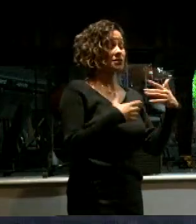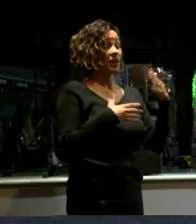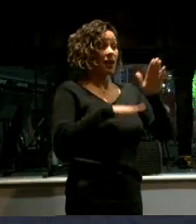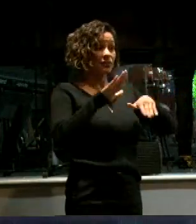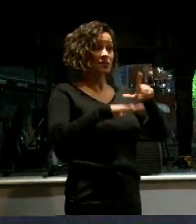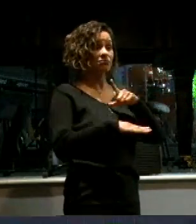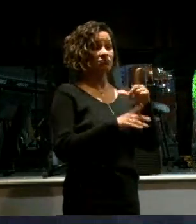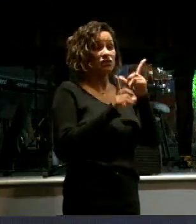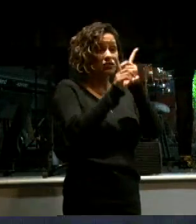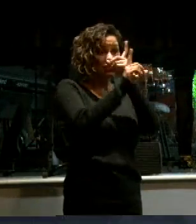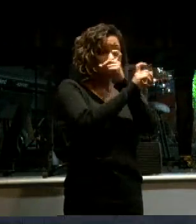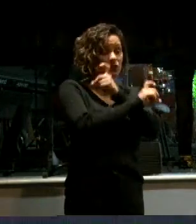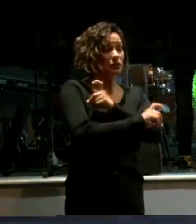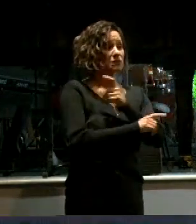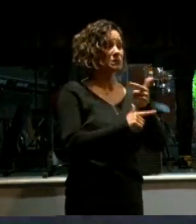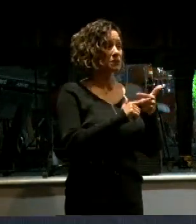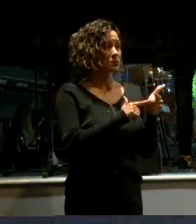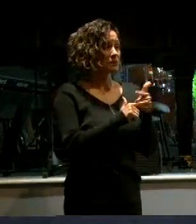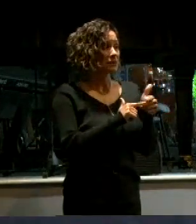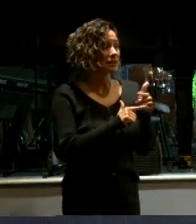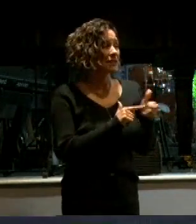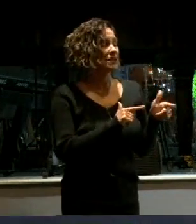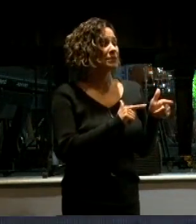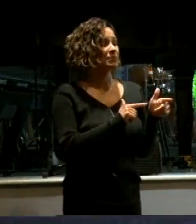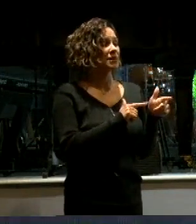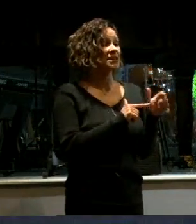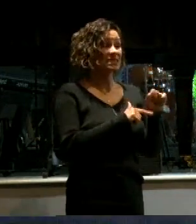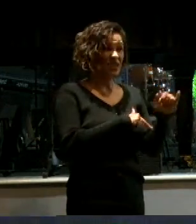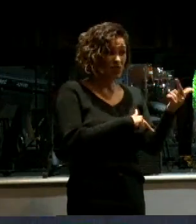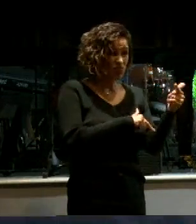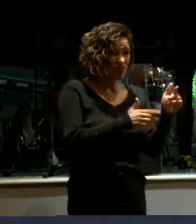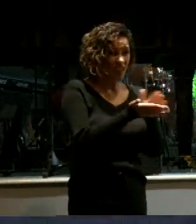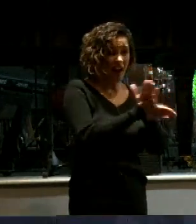dificuldade, jamais se renderia a Jesus.